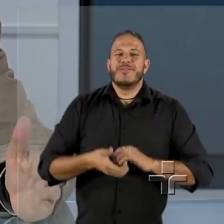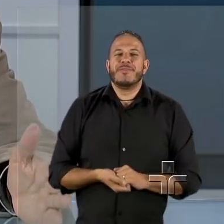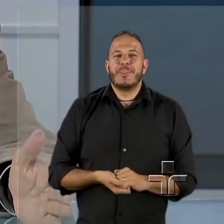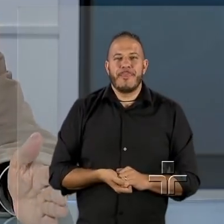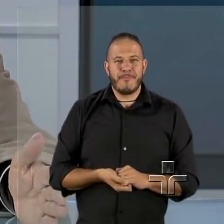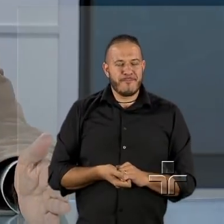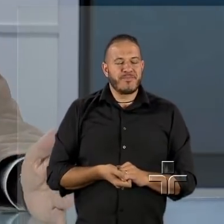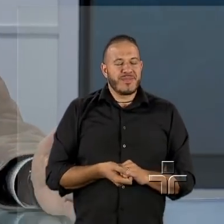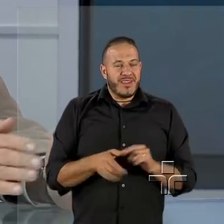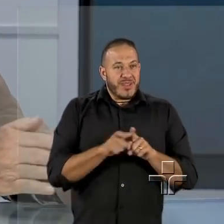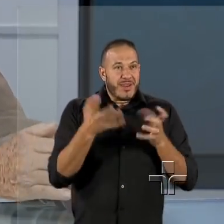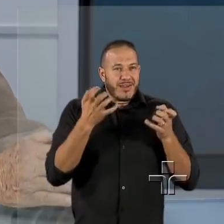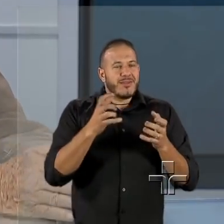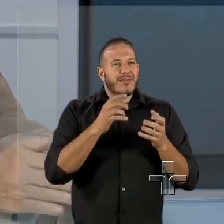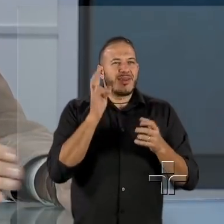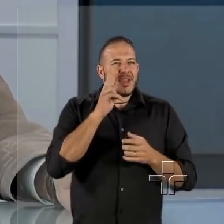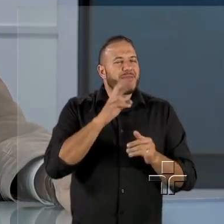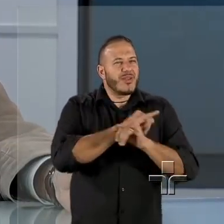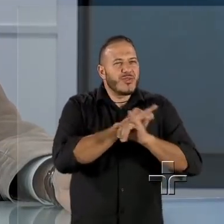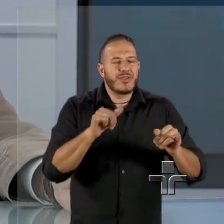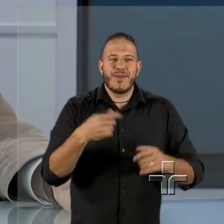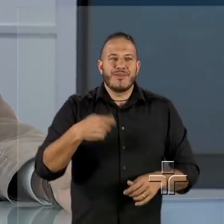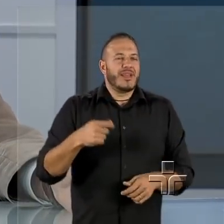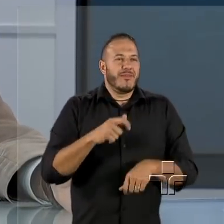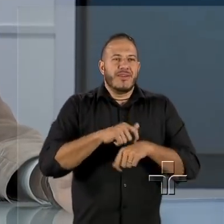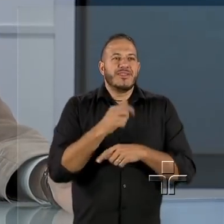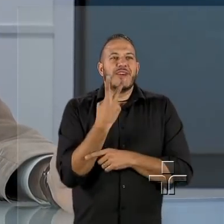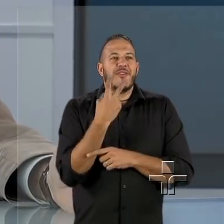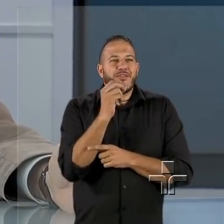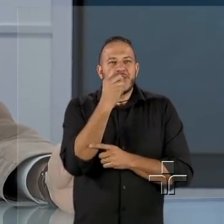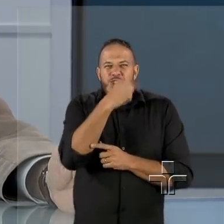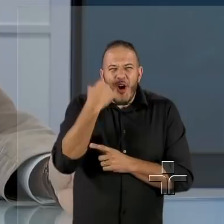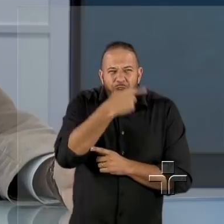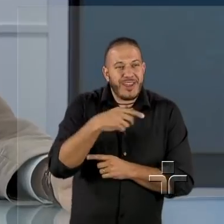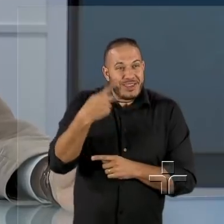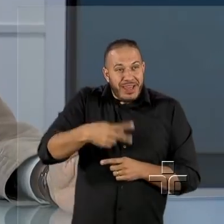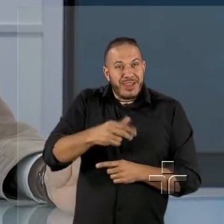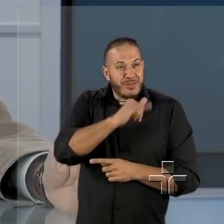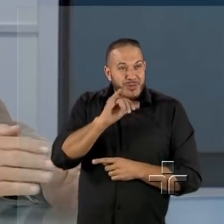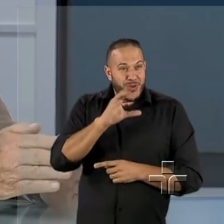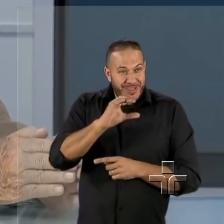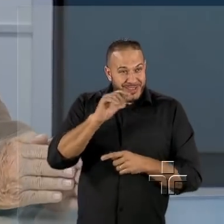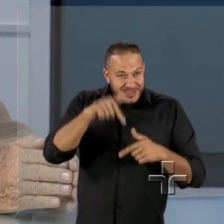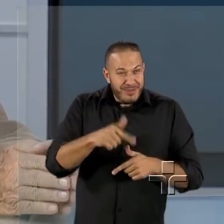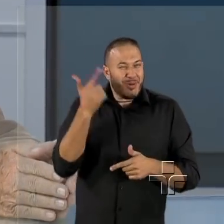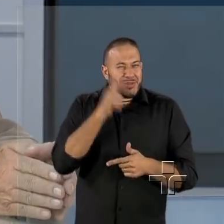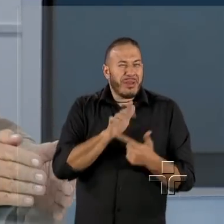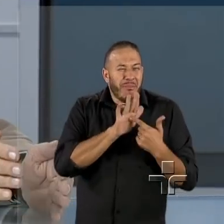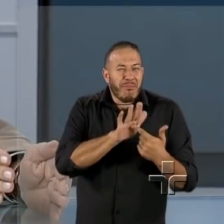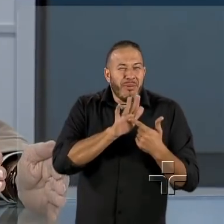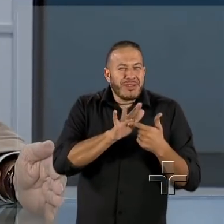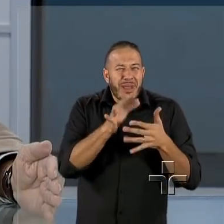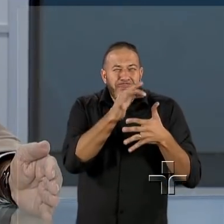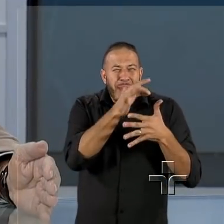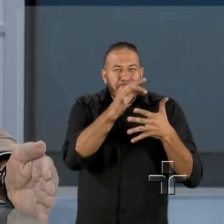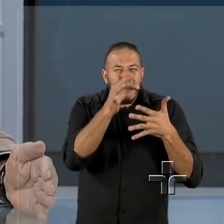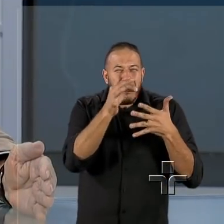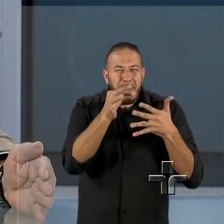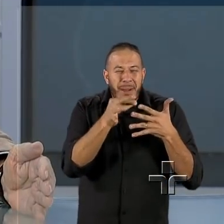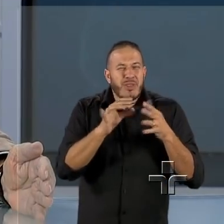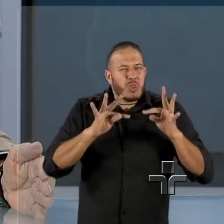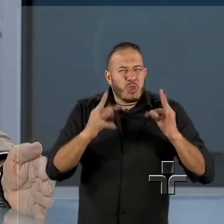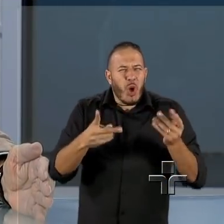Lumen como mentores. O Hugo é um desses mentores. Que tipo de conhecimento que você está passando para eles de robótica? Na parte da montagem, sabe? E um